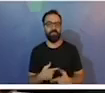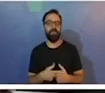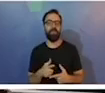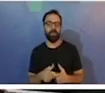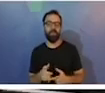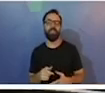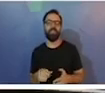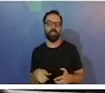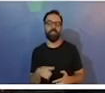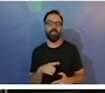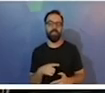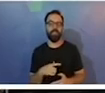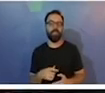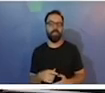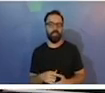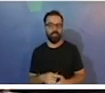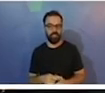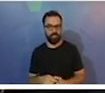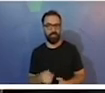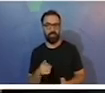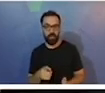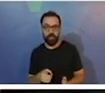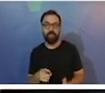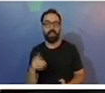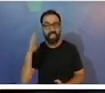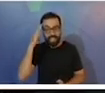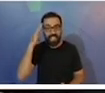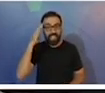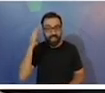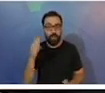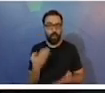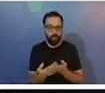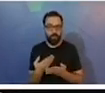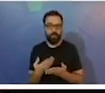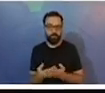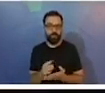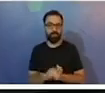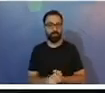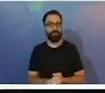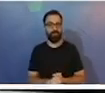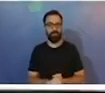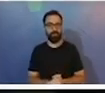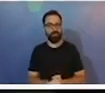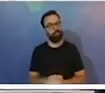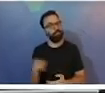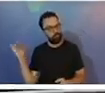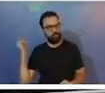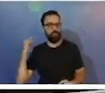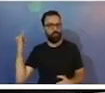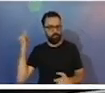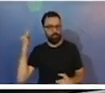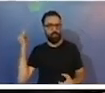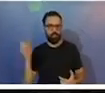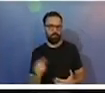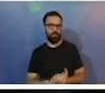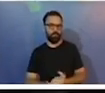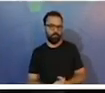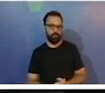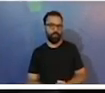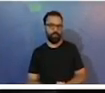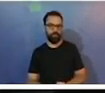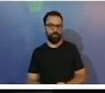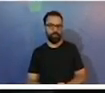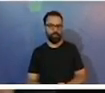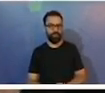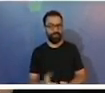deu certo. Conseguiram entender a matéria? Fundamental para a gente continuar hoje,